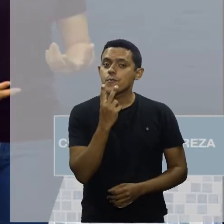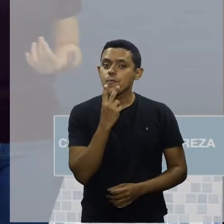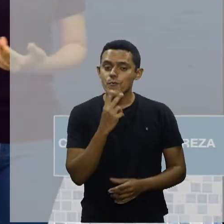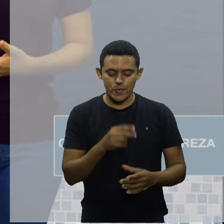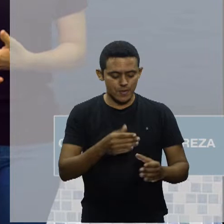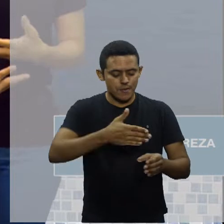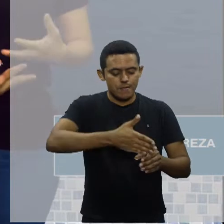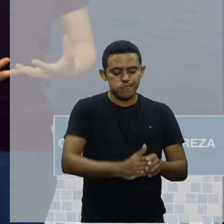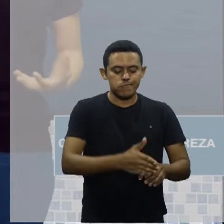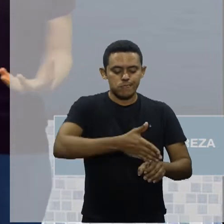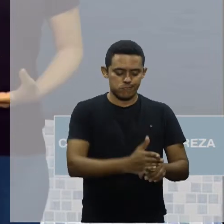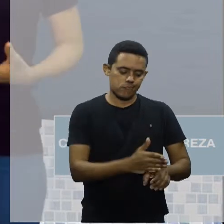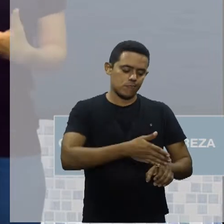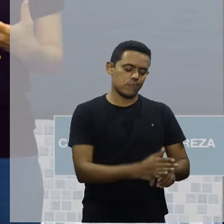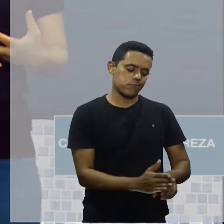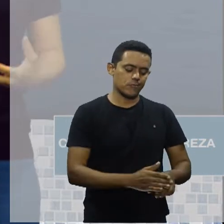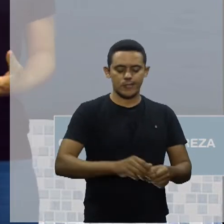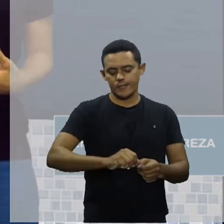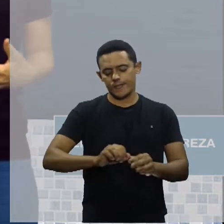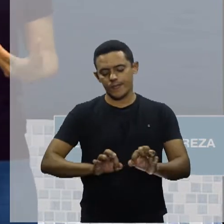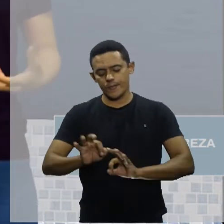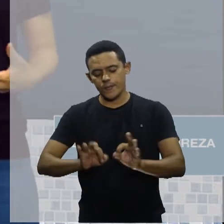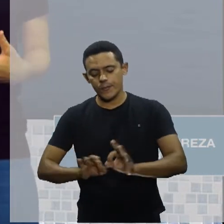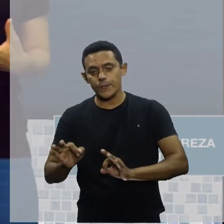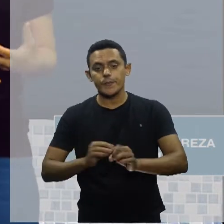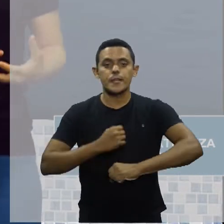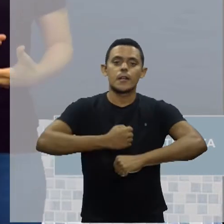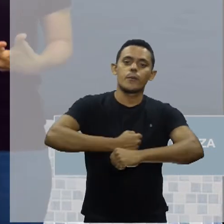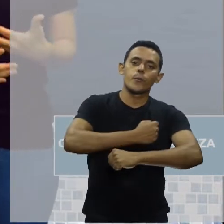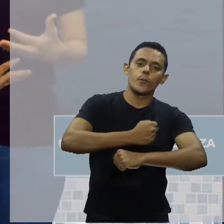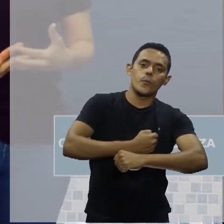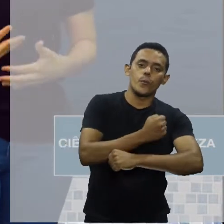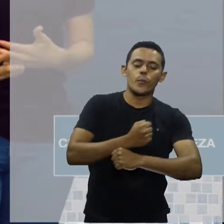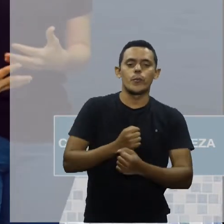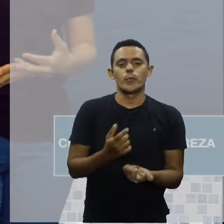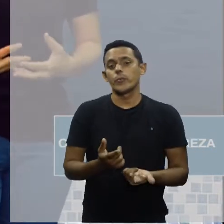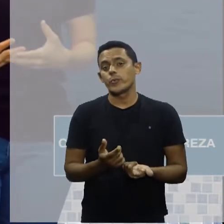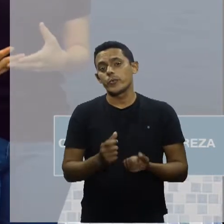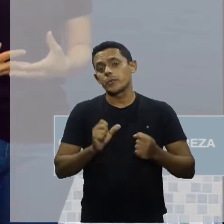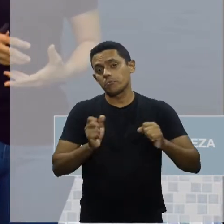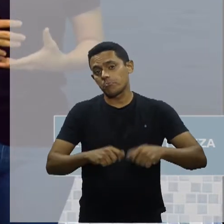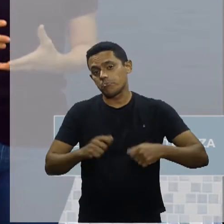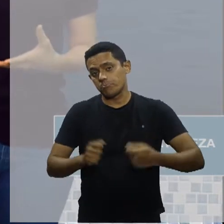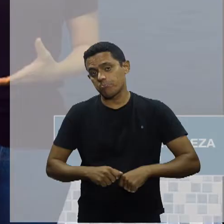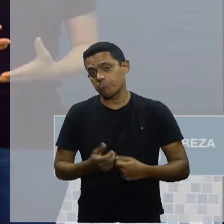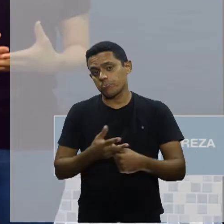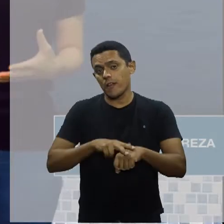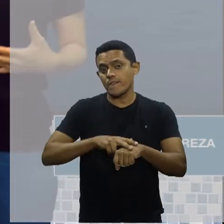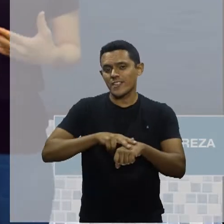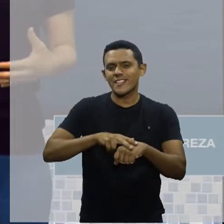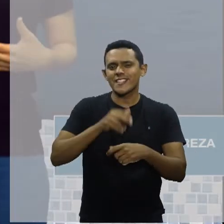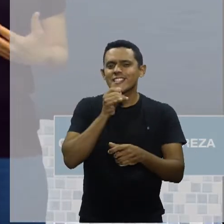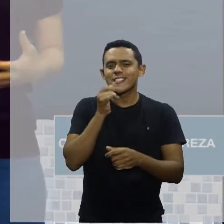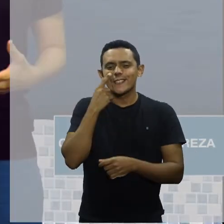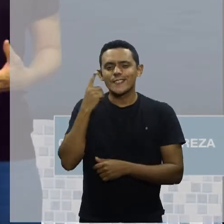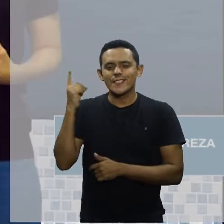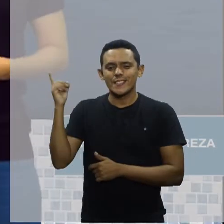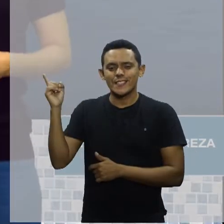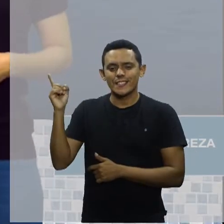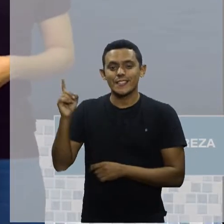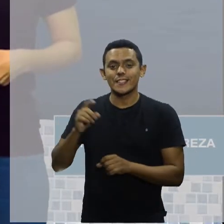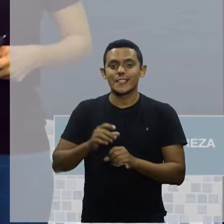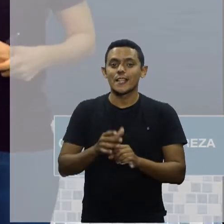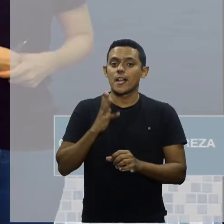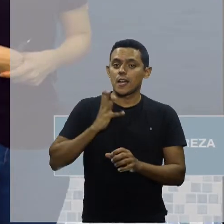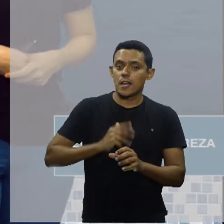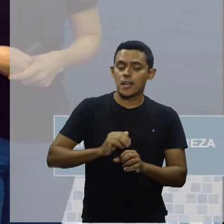a filha cozinhando juntas, né? preparando alimentos saudáveis, como legumes, verduras, elas estão cortando e lavando esses